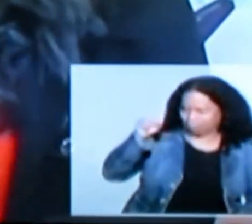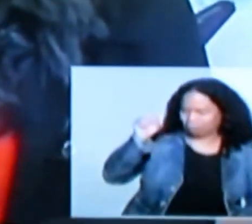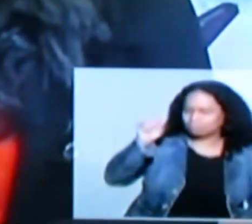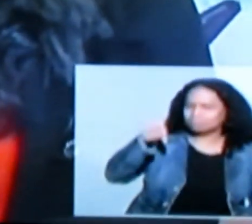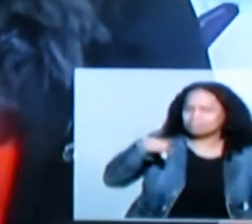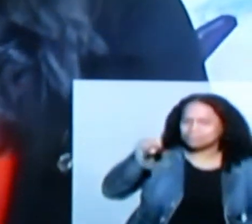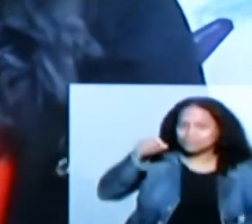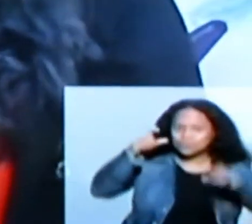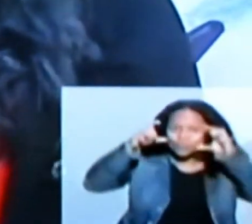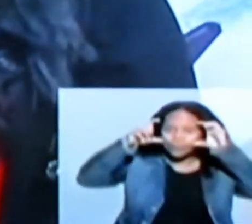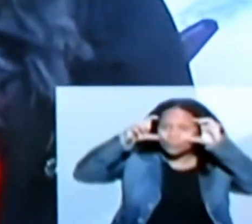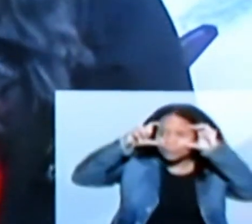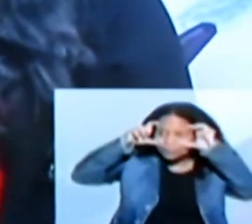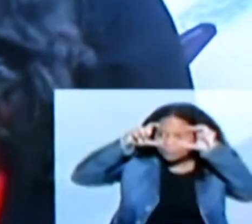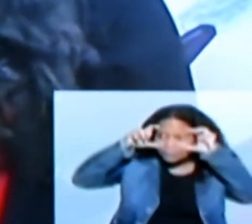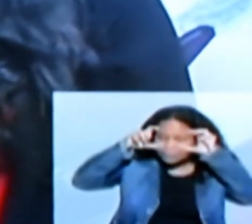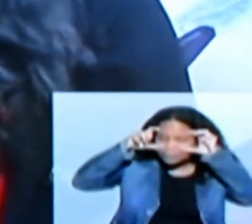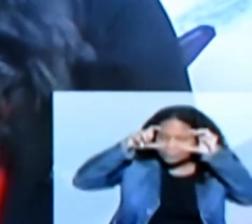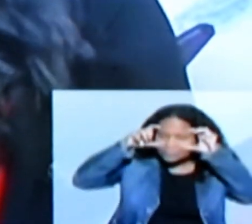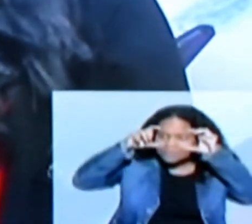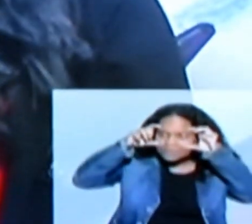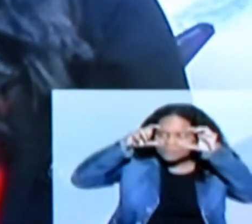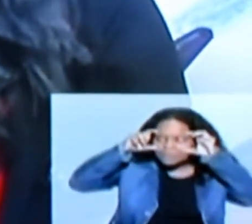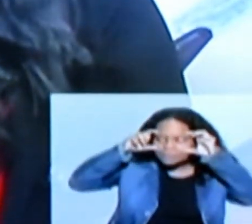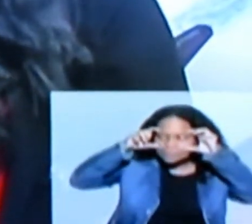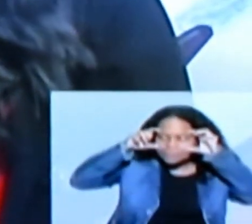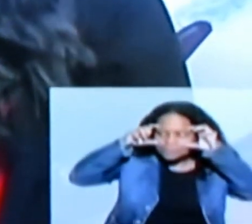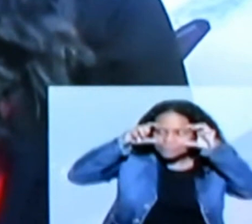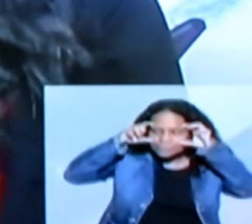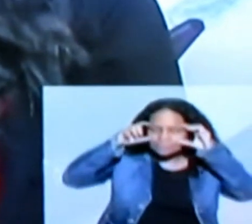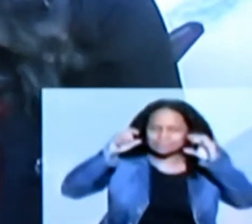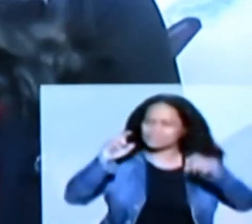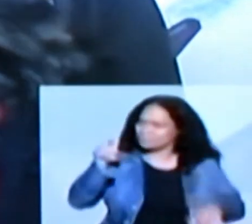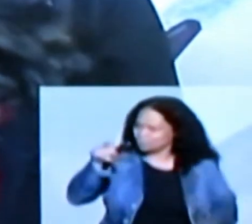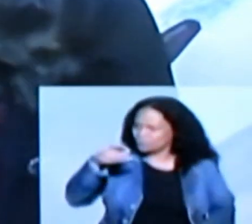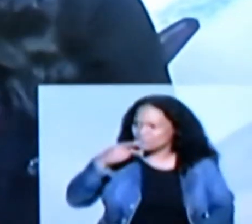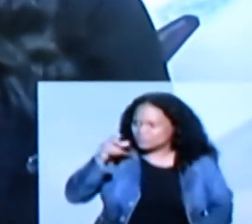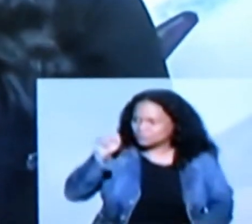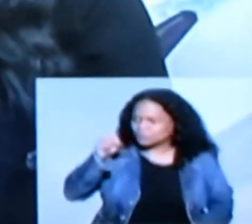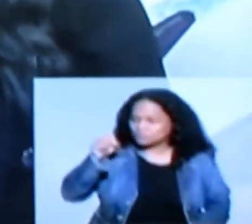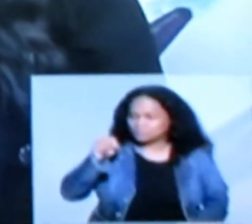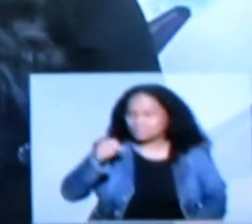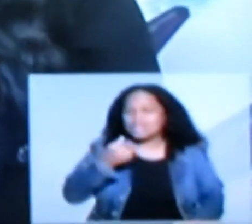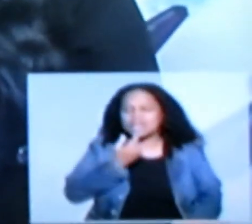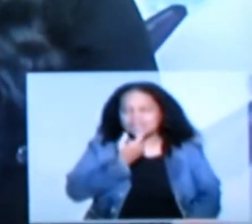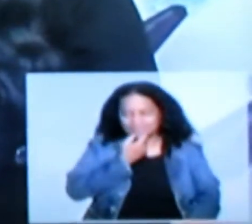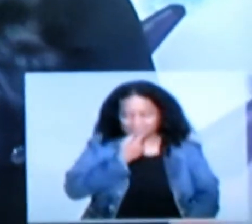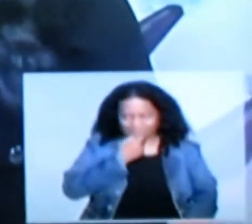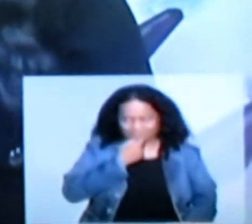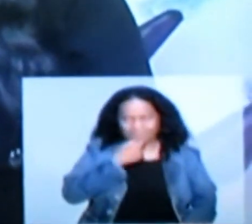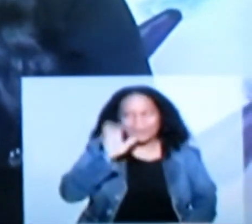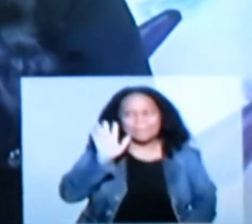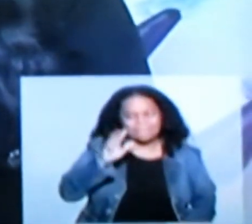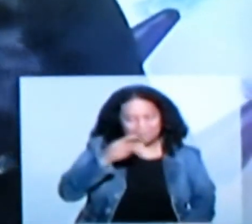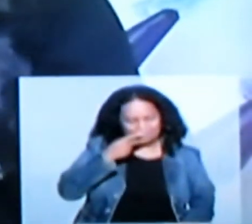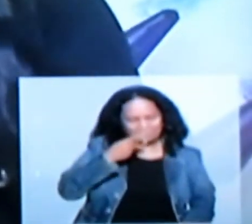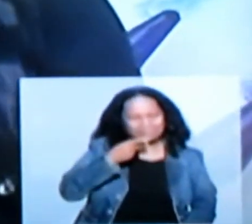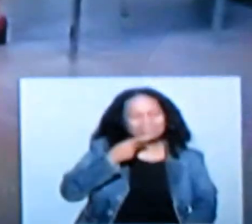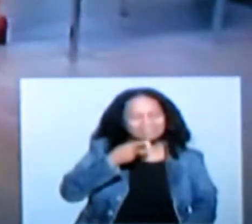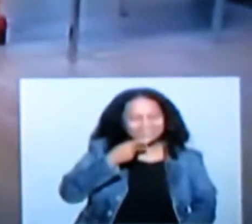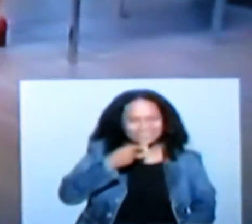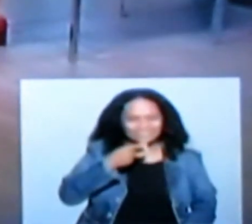aquele olhão assim, o olhão assim e a pupila de lado. Eu não falei não, ela, inglês, mas